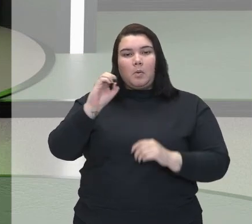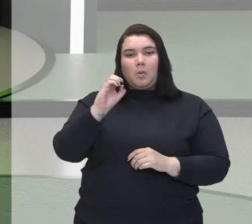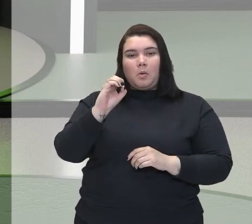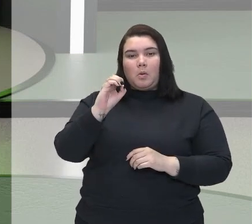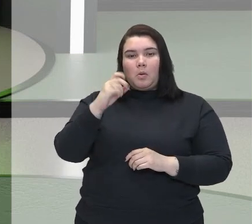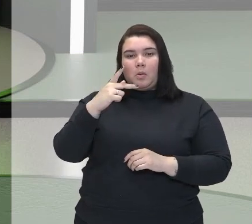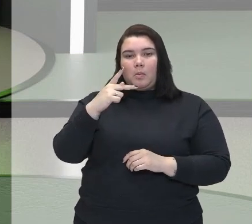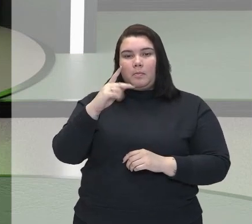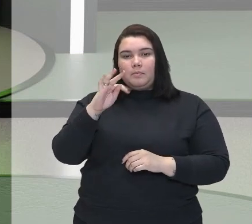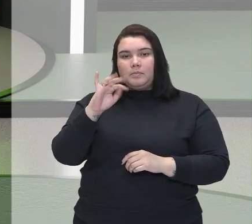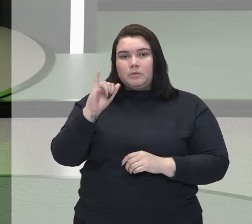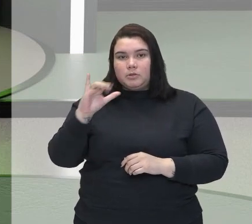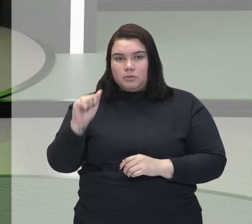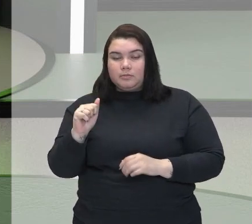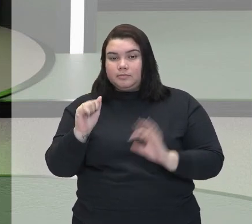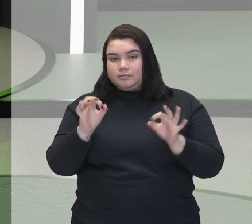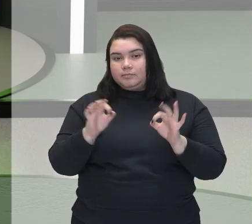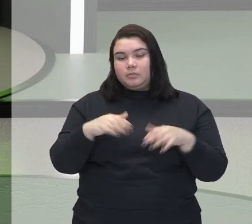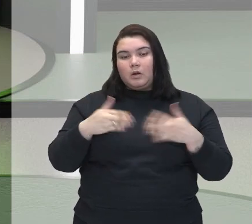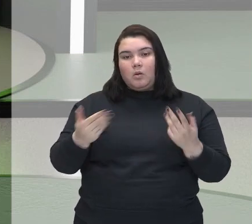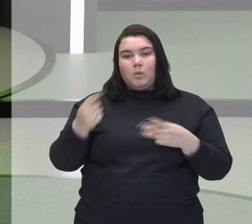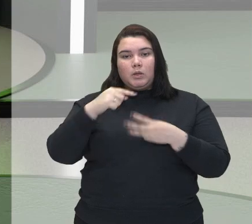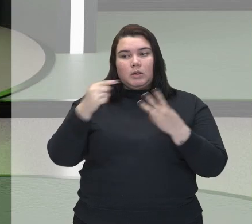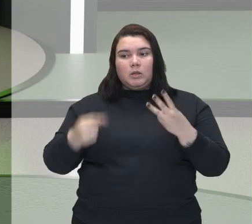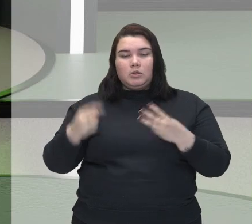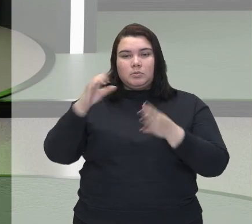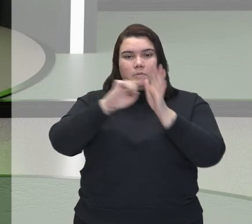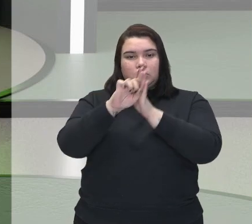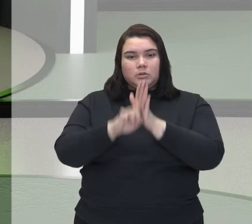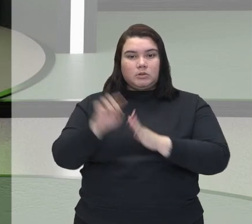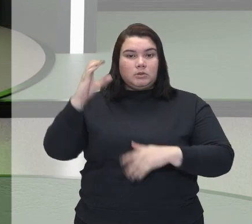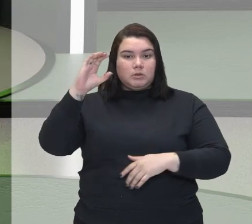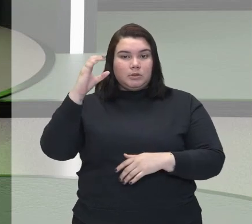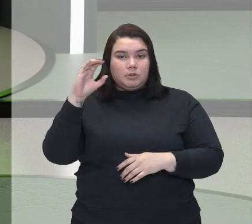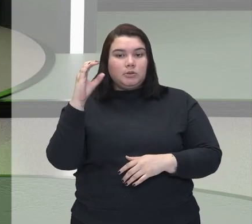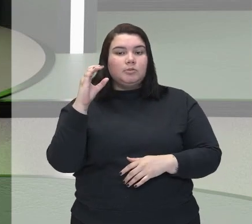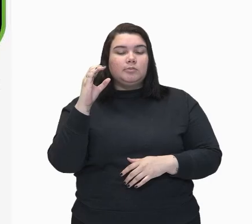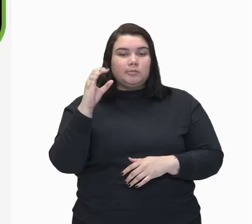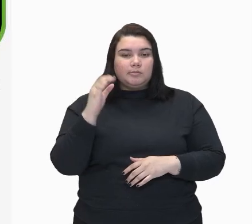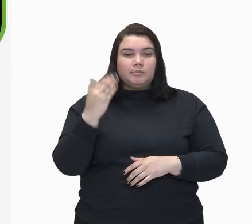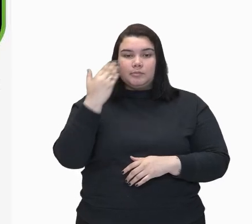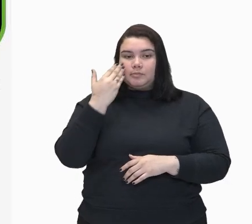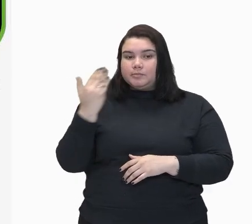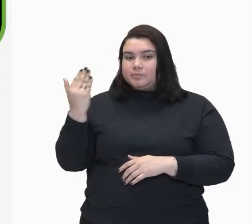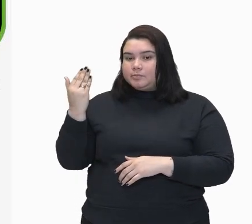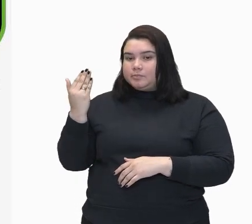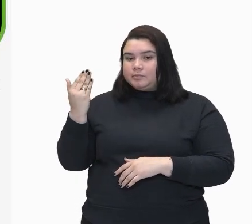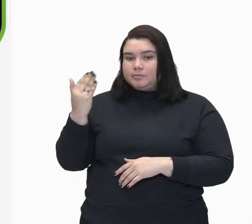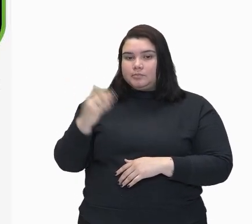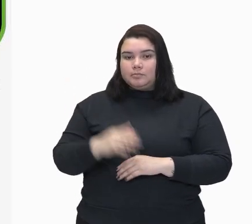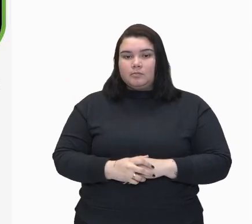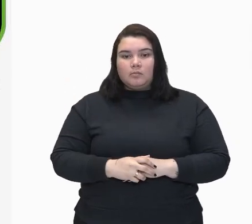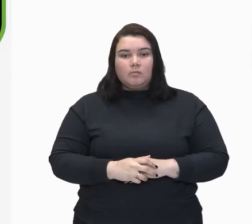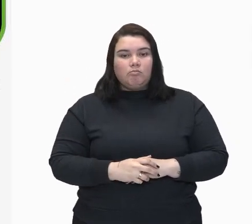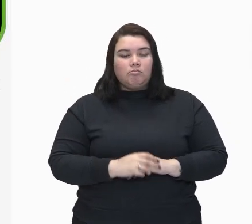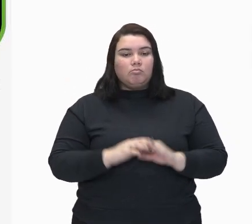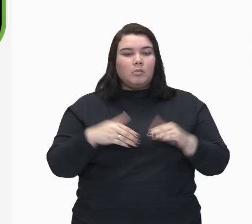aí, esses três cientistas aqui, vou mostrar os cientistas aqui para vocês. O que eles